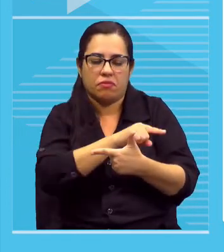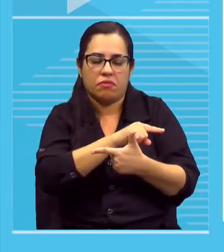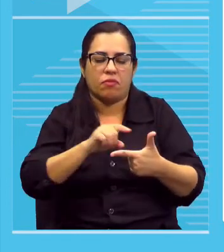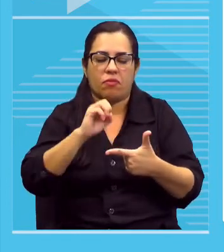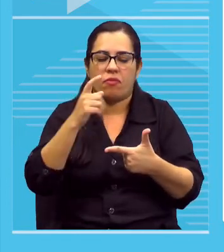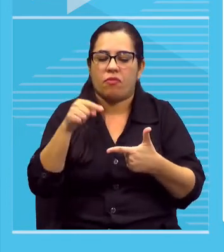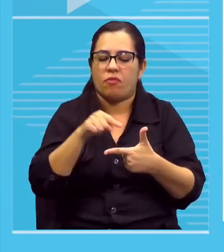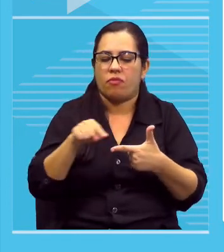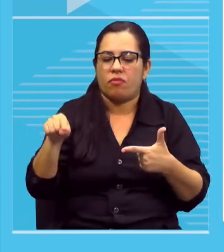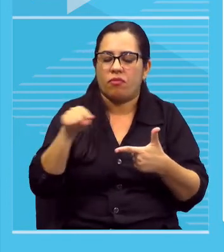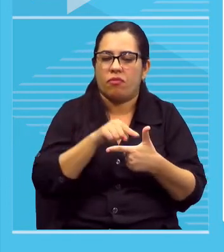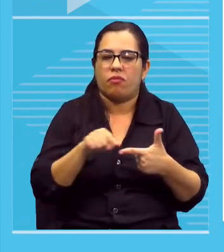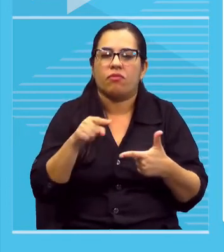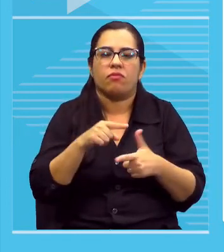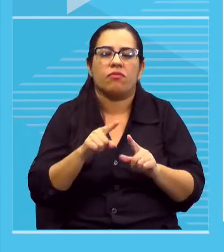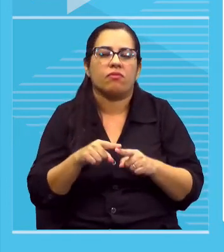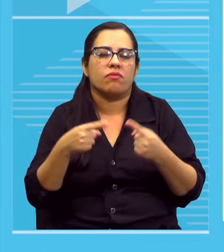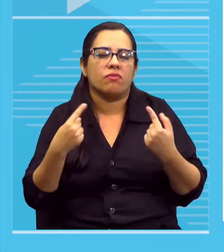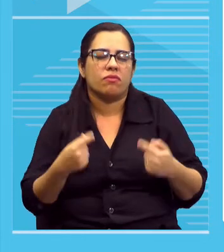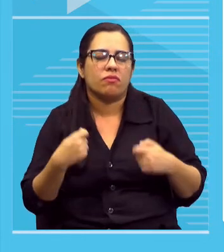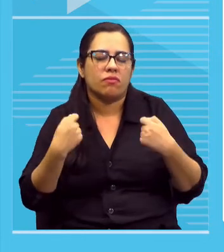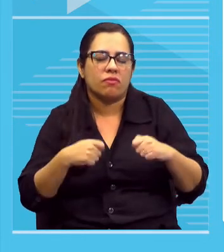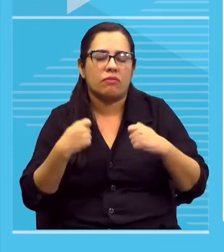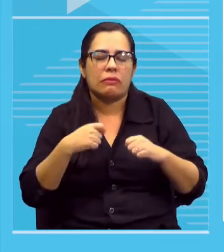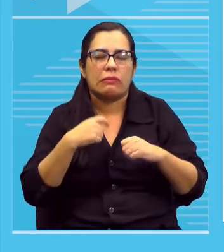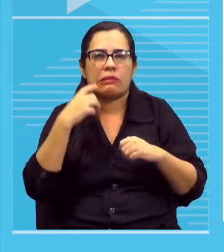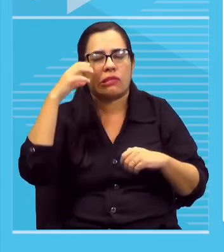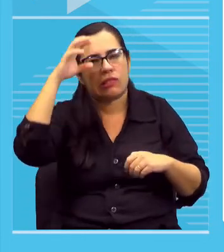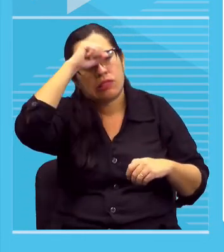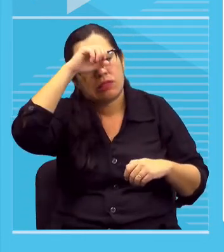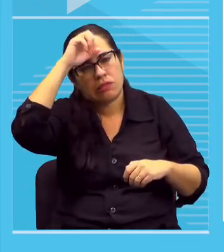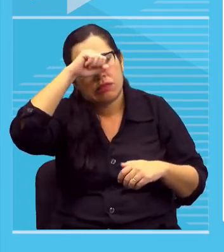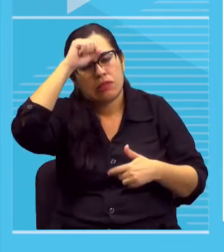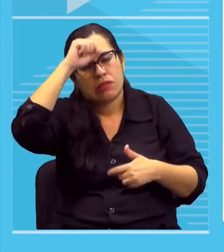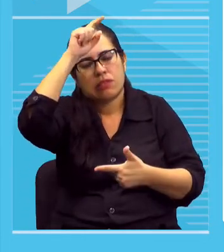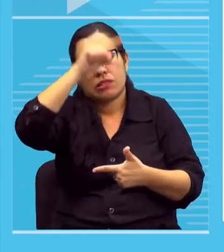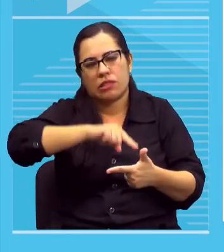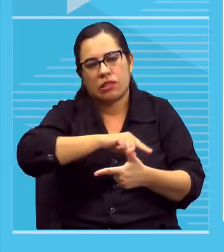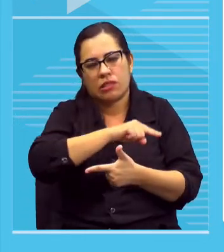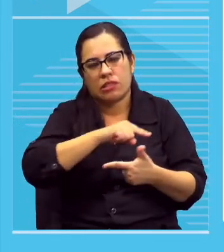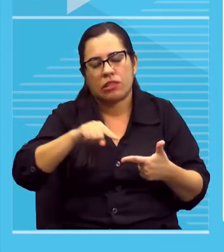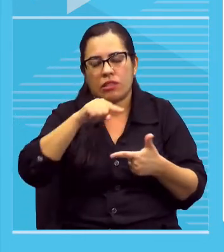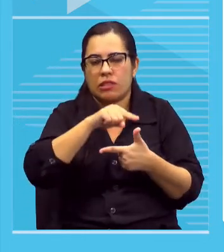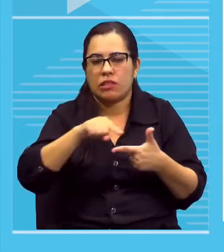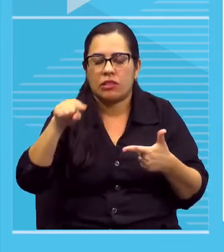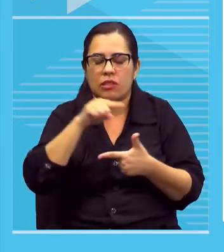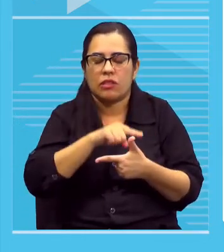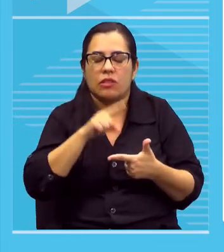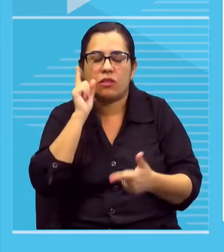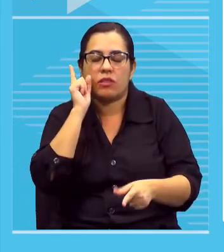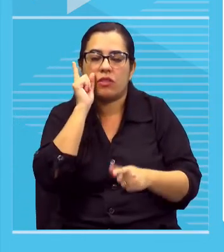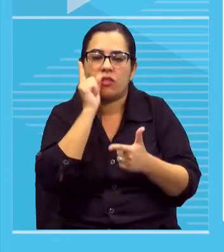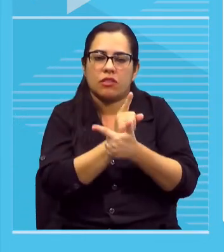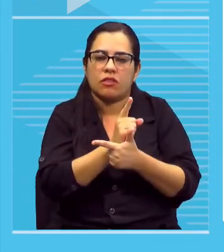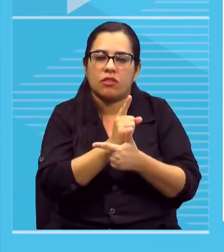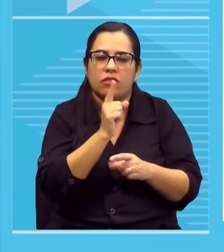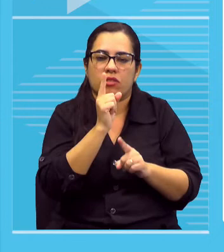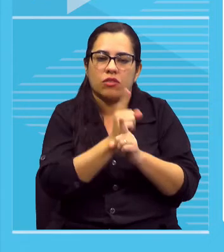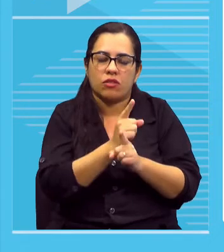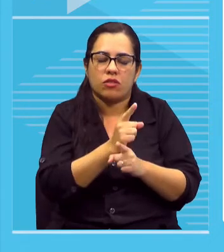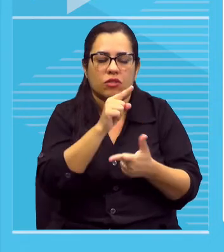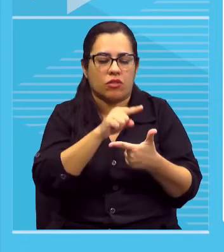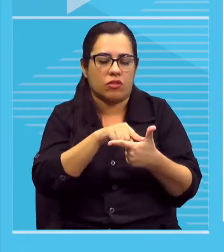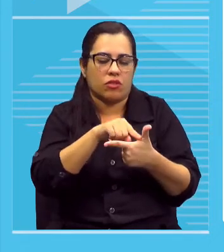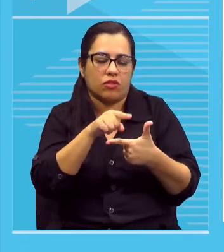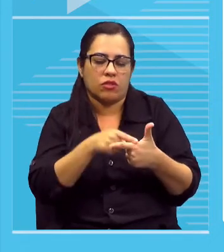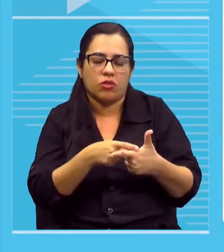cosseno mas eu preciso saber o que é um sino O que é um corsinha no onde é que identifica os ângulos ao valor